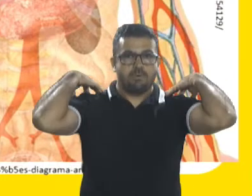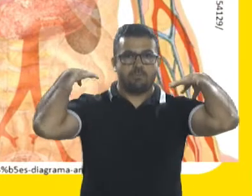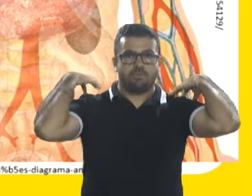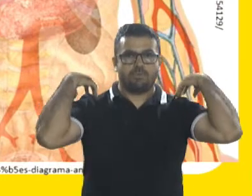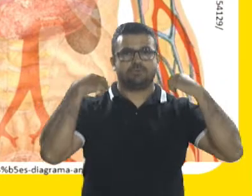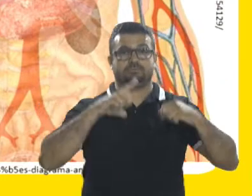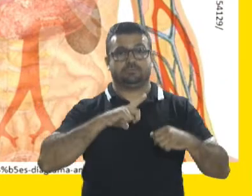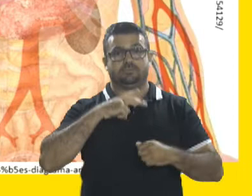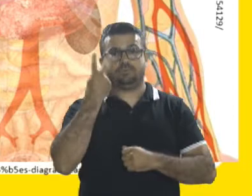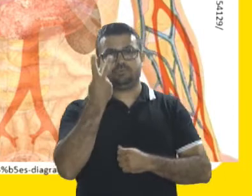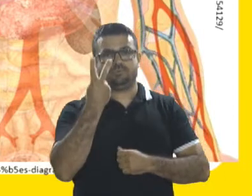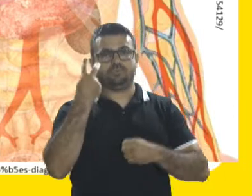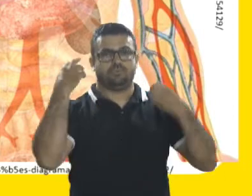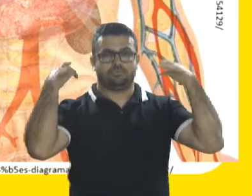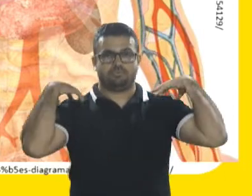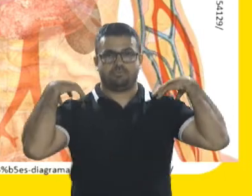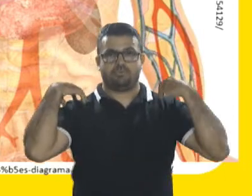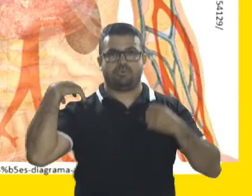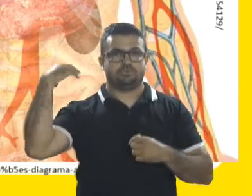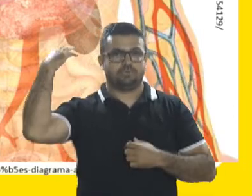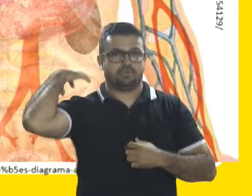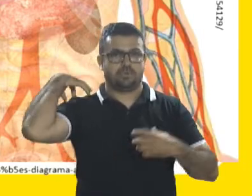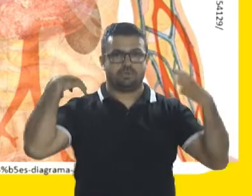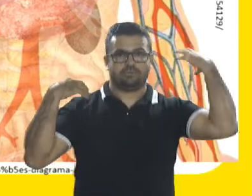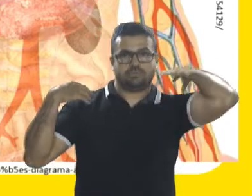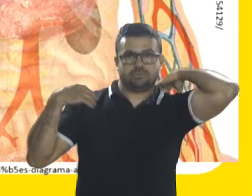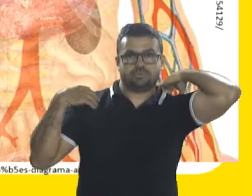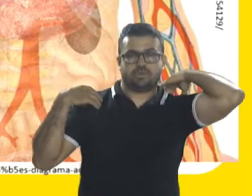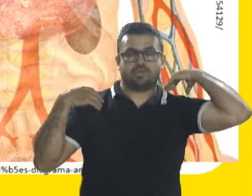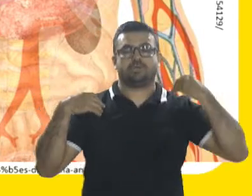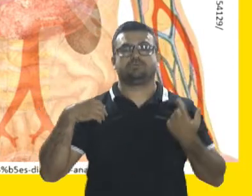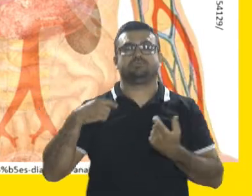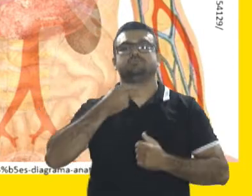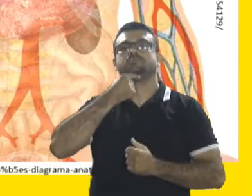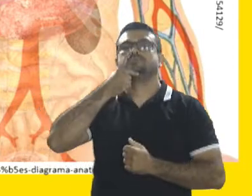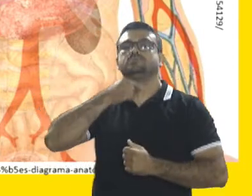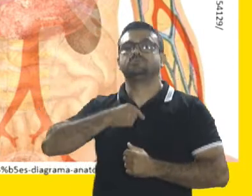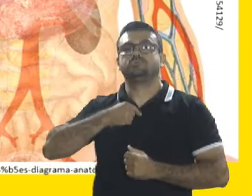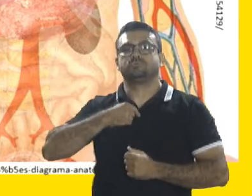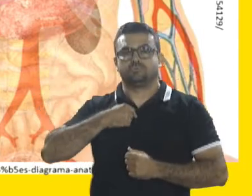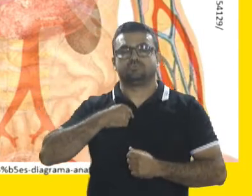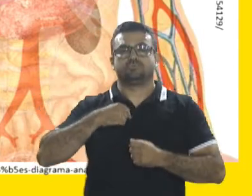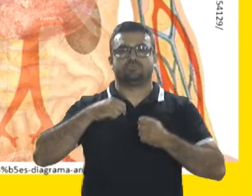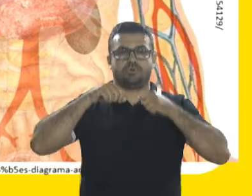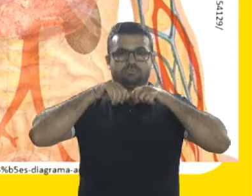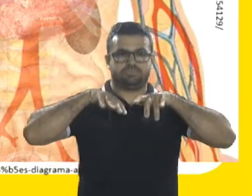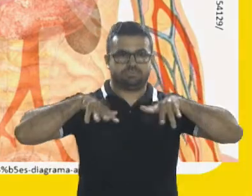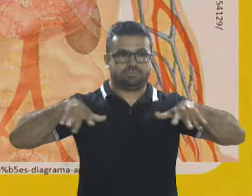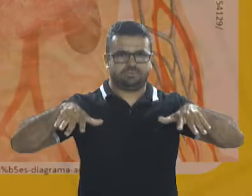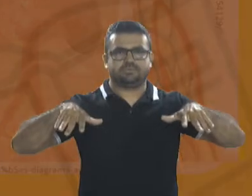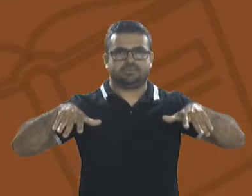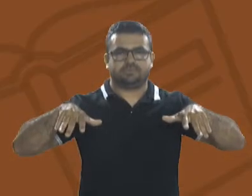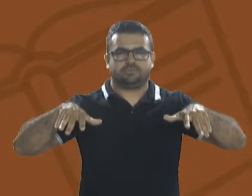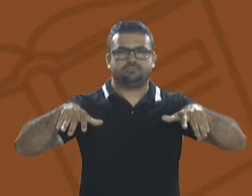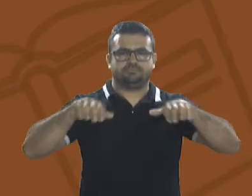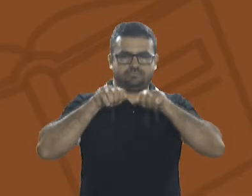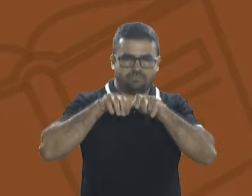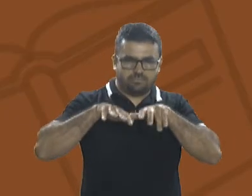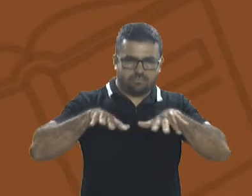2 pulmões, direito e esquerdo, certo? E esse tubo, que é a traqueia, ele vai se ramificando. É como se fosse uma